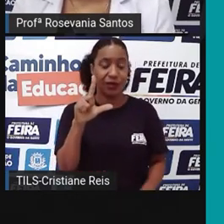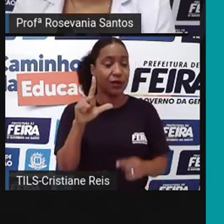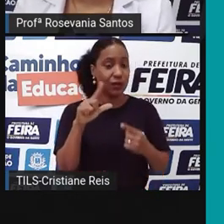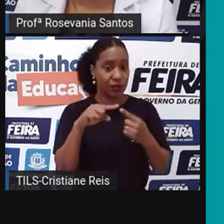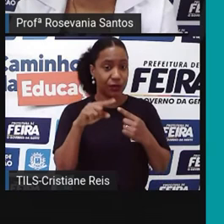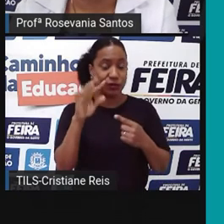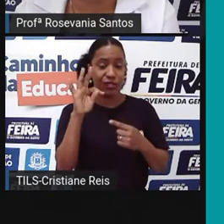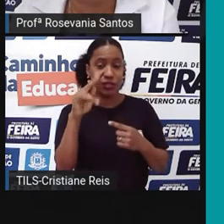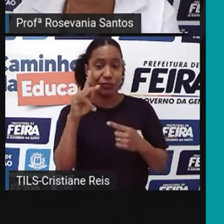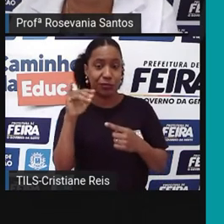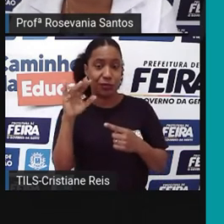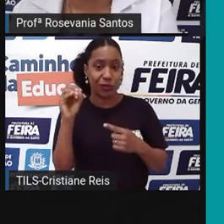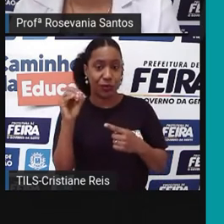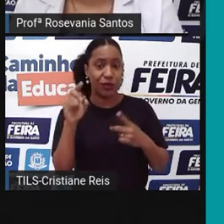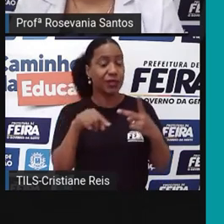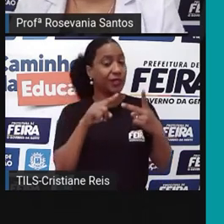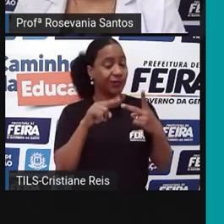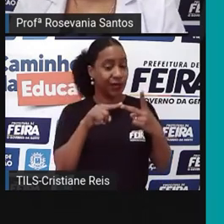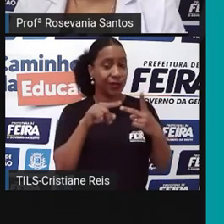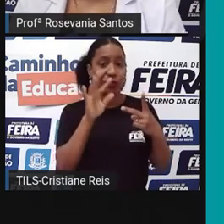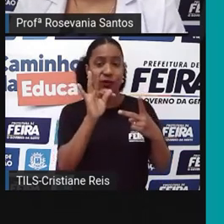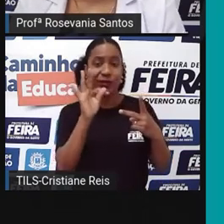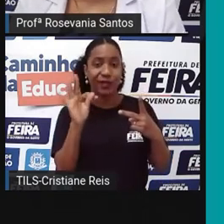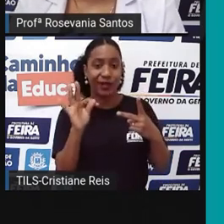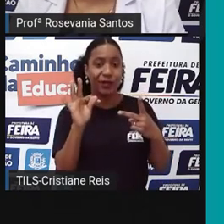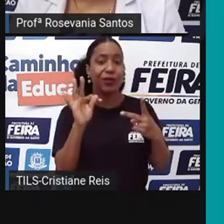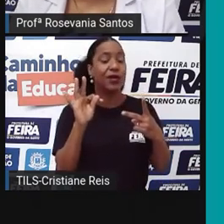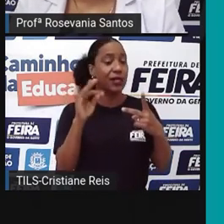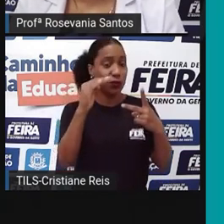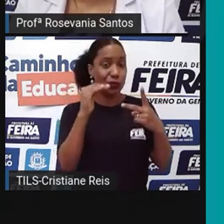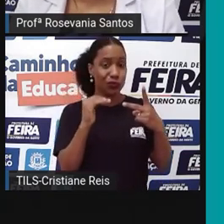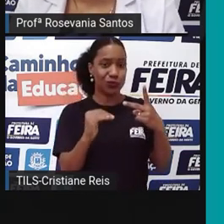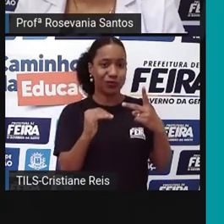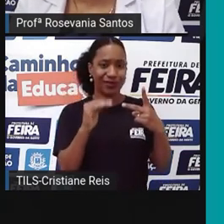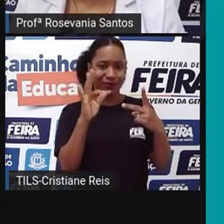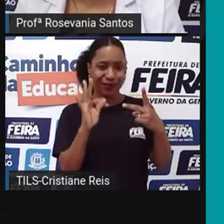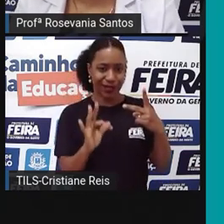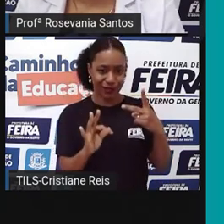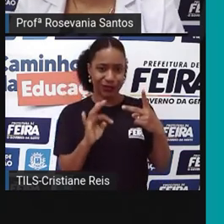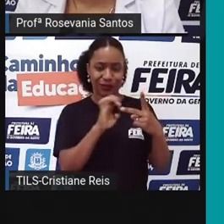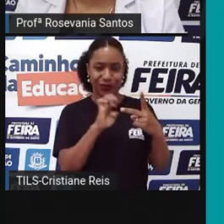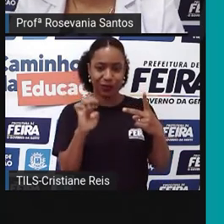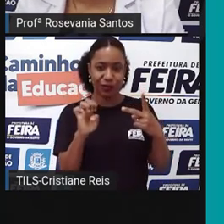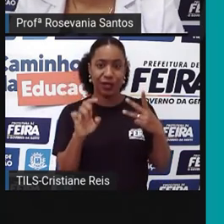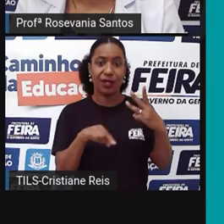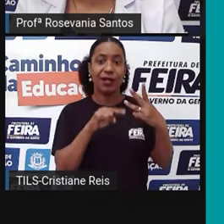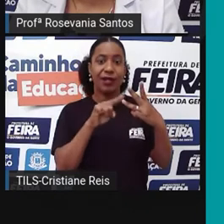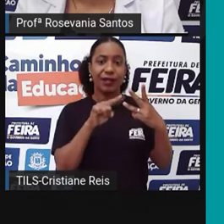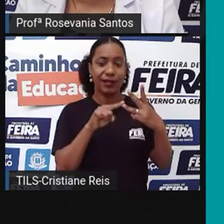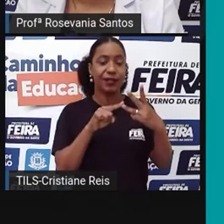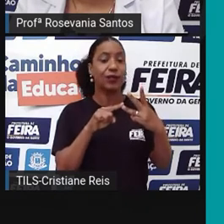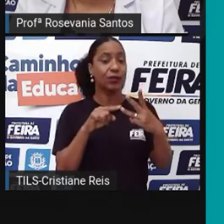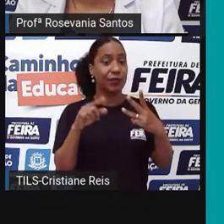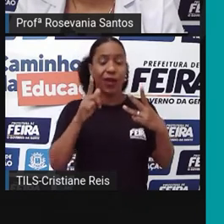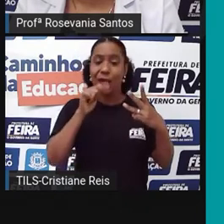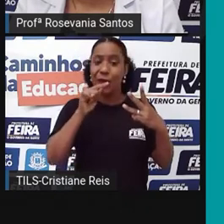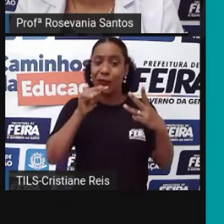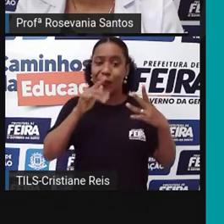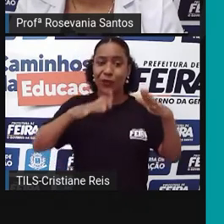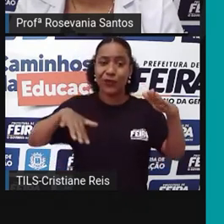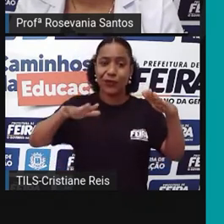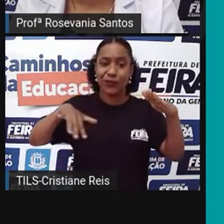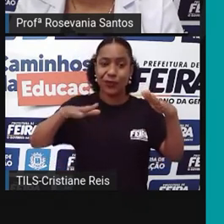subtropical e o clima úmido ou litorâneo, né? Então, o que que eu vou perceber aqui? Eu tenho também um pedacinho do clima que vai pegar o